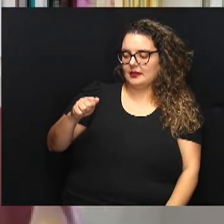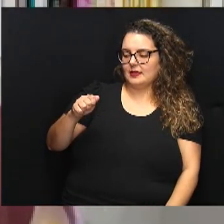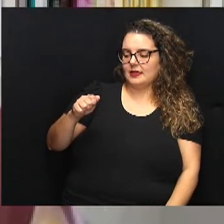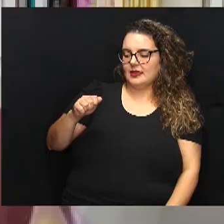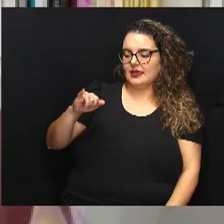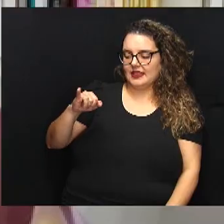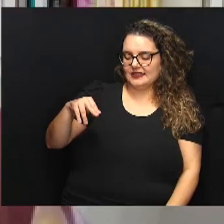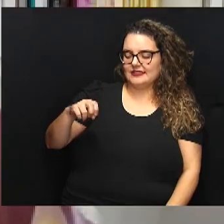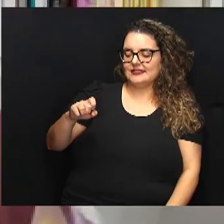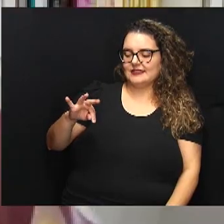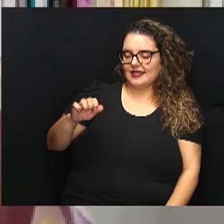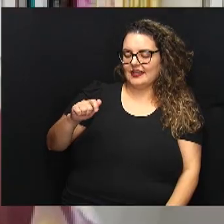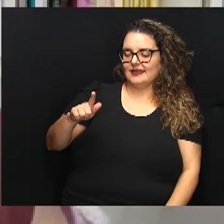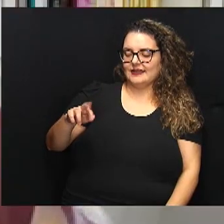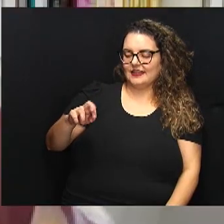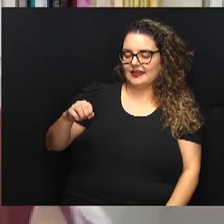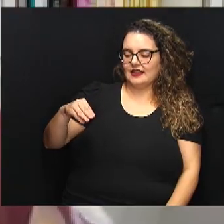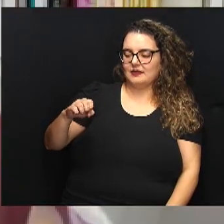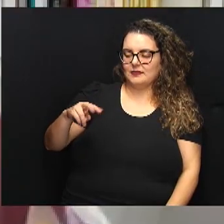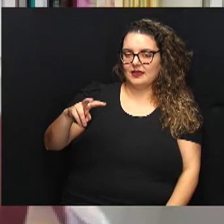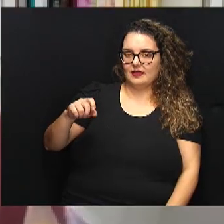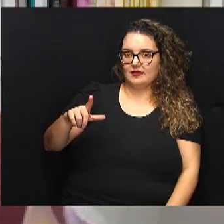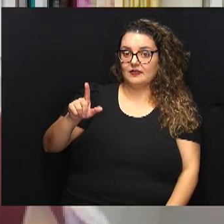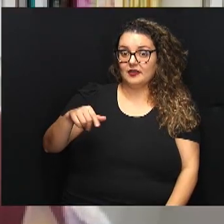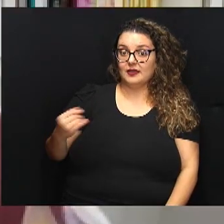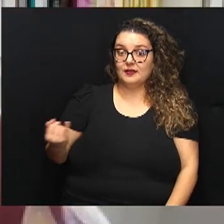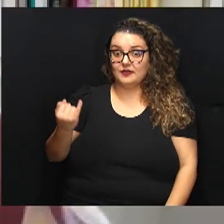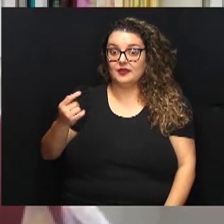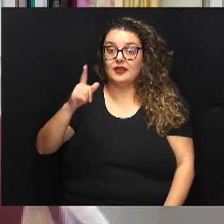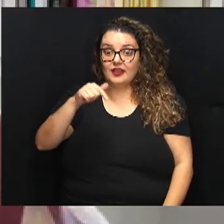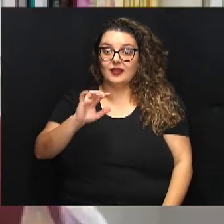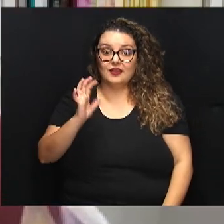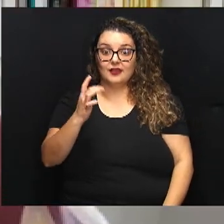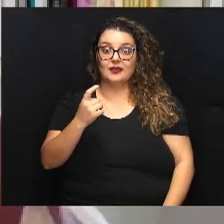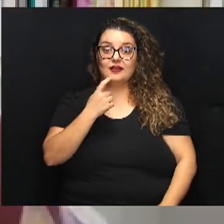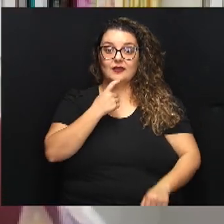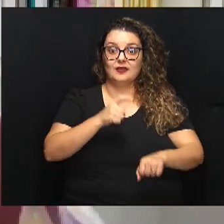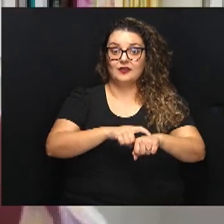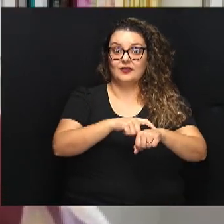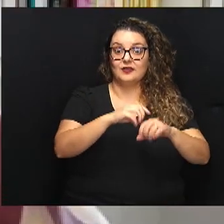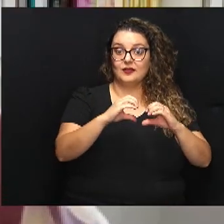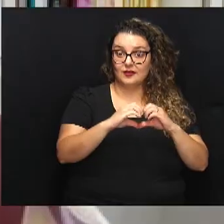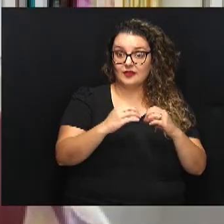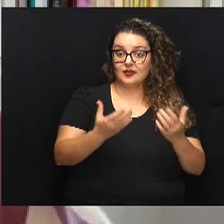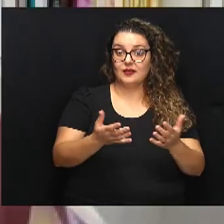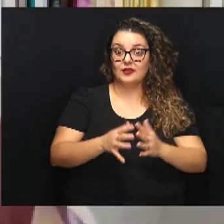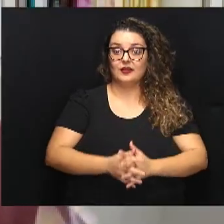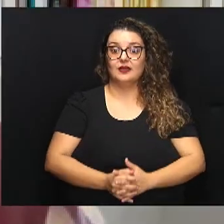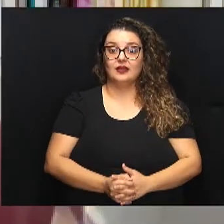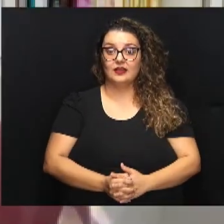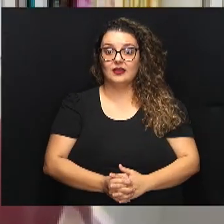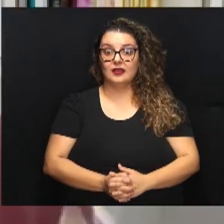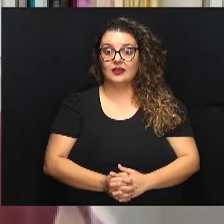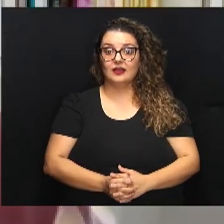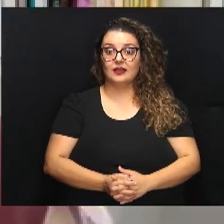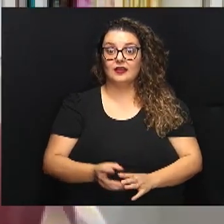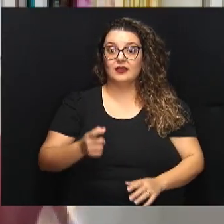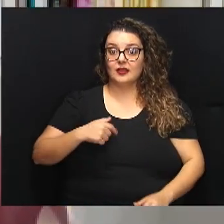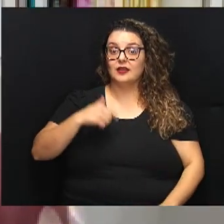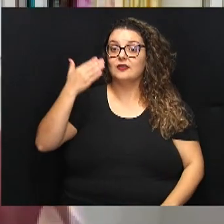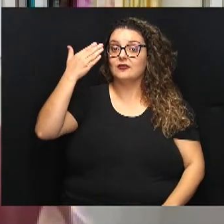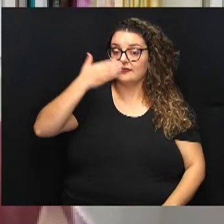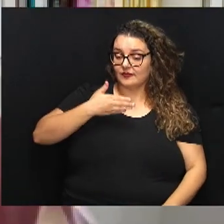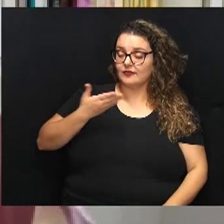instagramável é muito interessante, porque é exatamente o que aconteceu com o morango do amor. Eu vou provar para